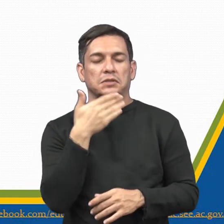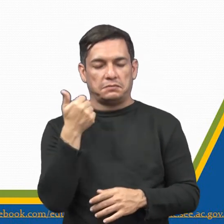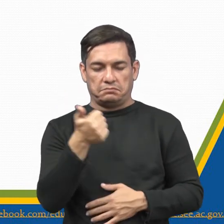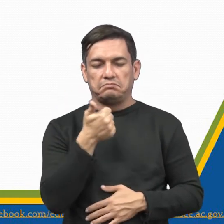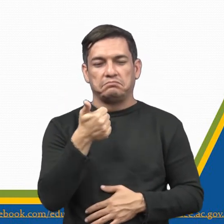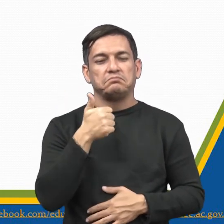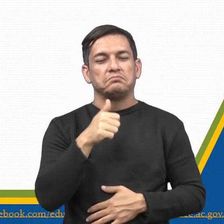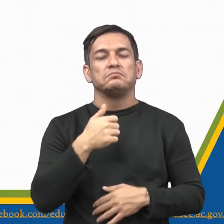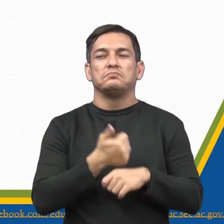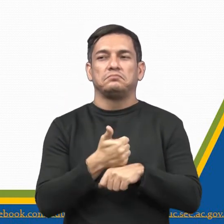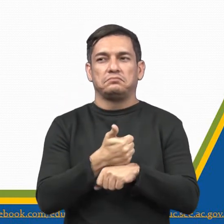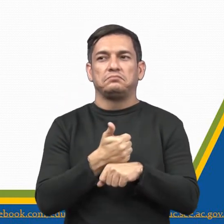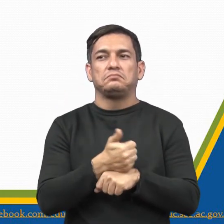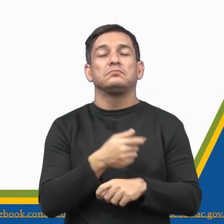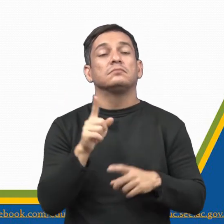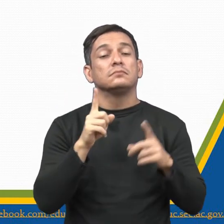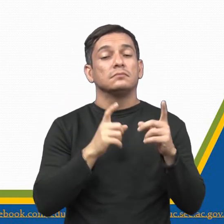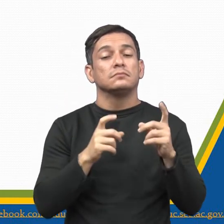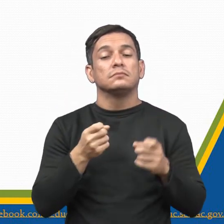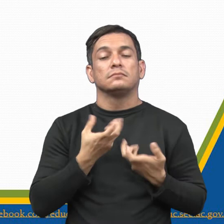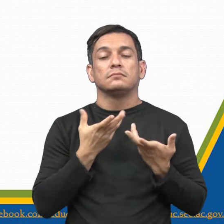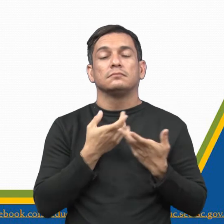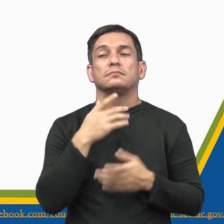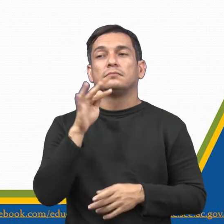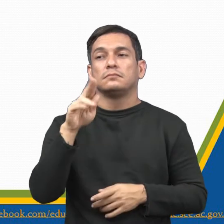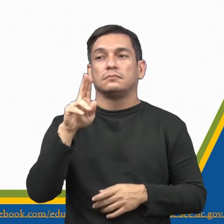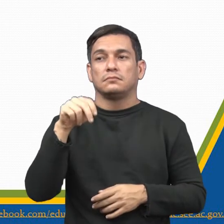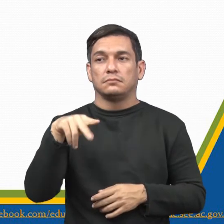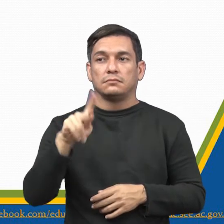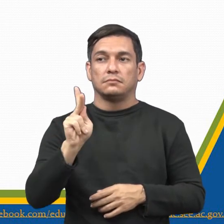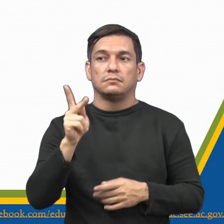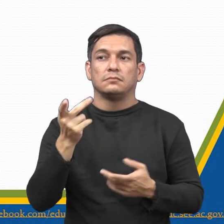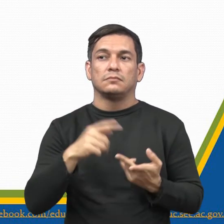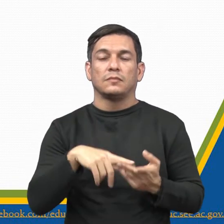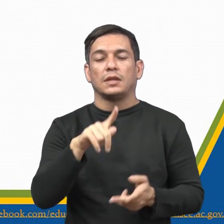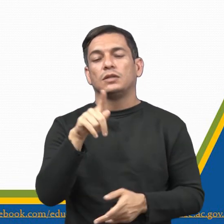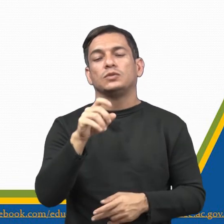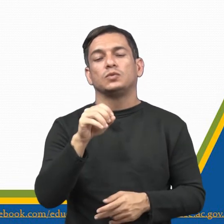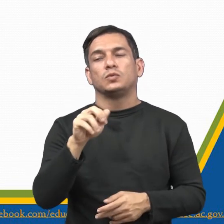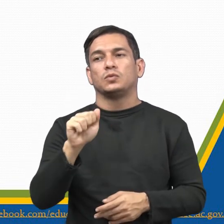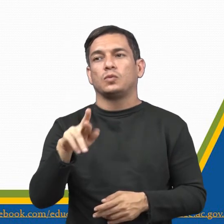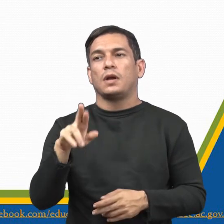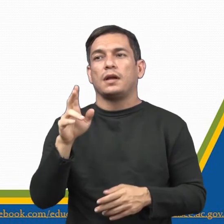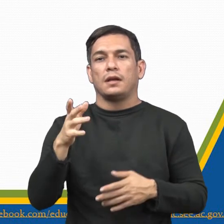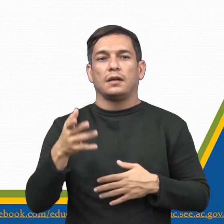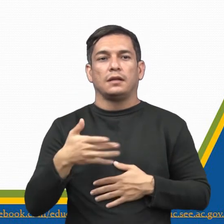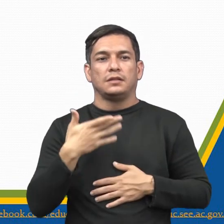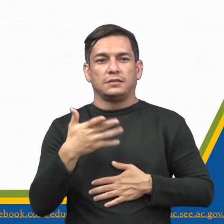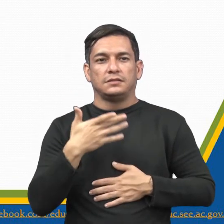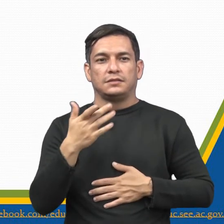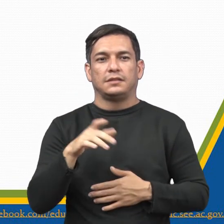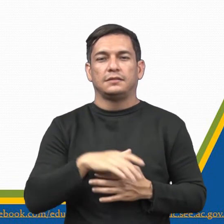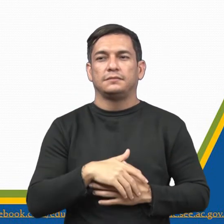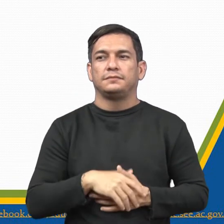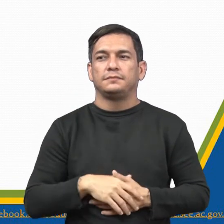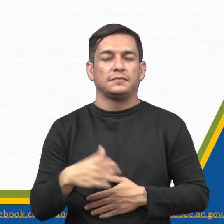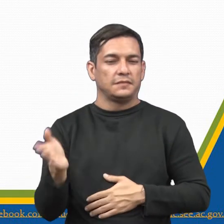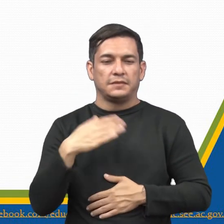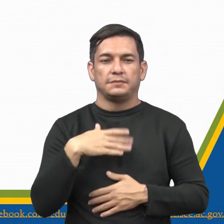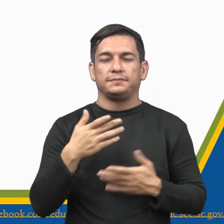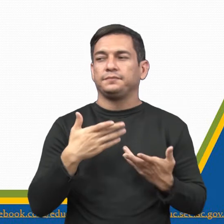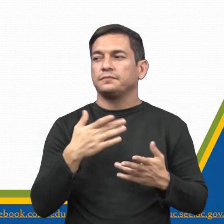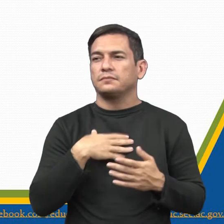índole. Isso são expressões do funk. Lembrando, zoar, que é agitar, fazer agito. Vamos